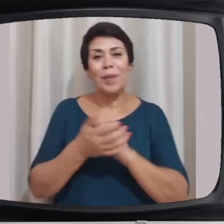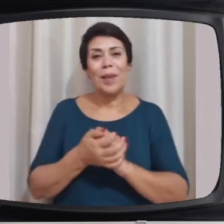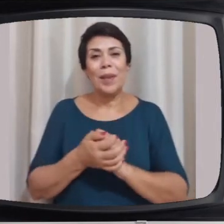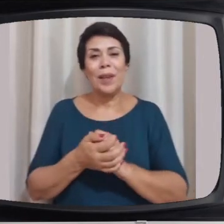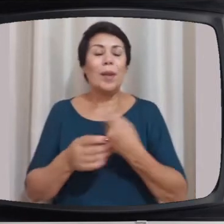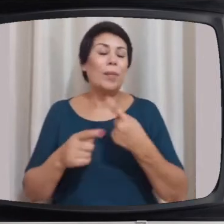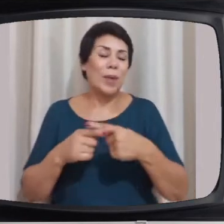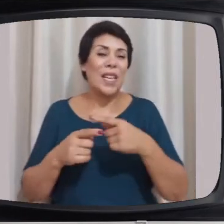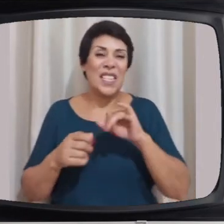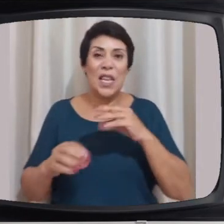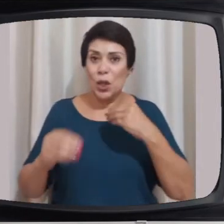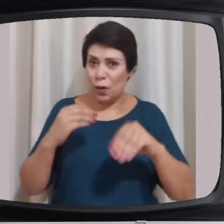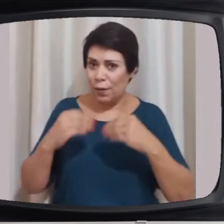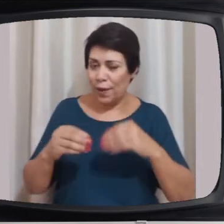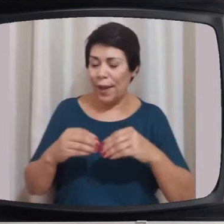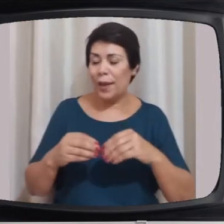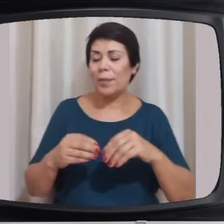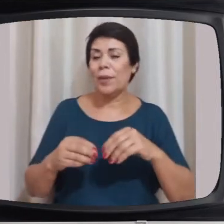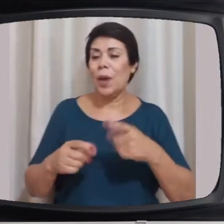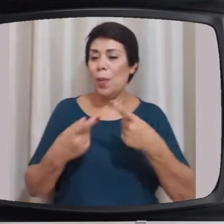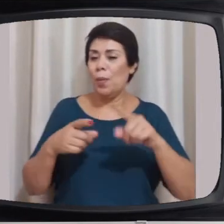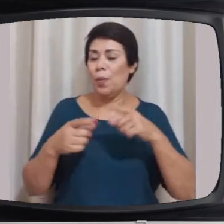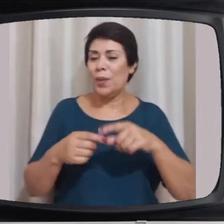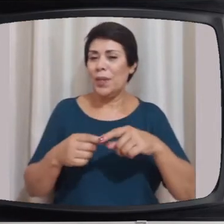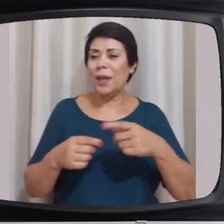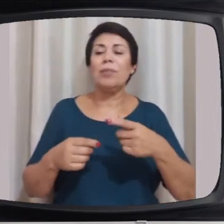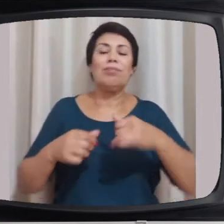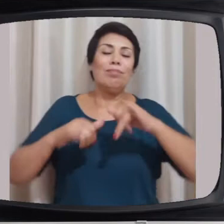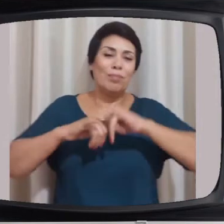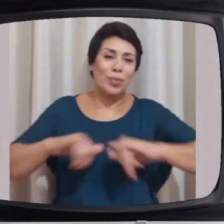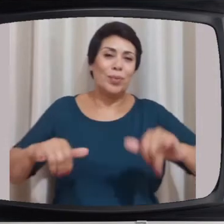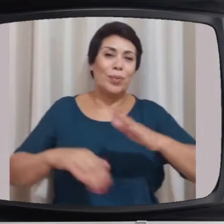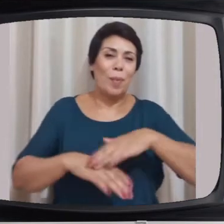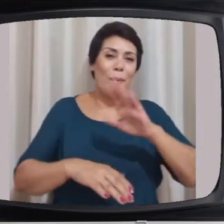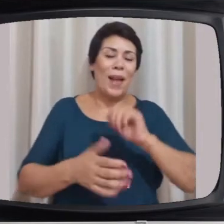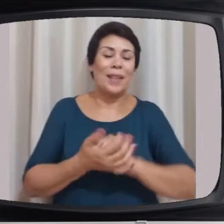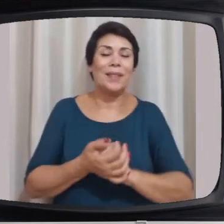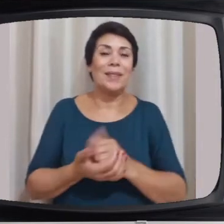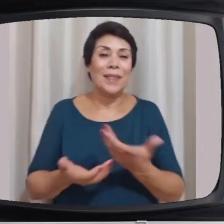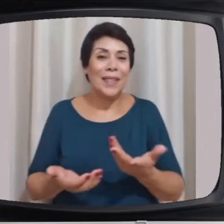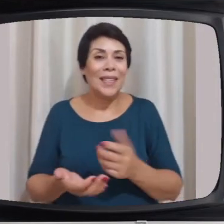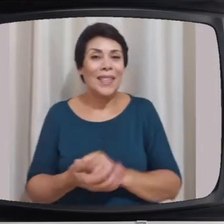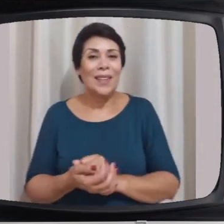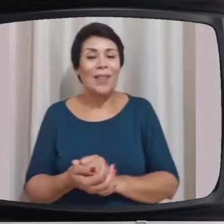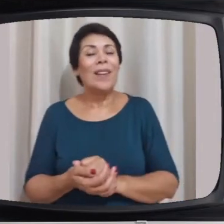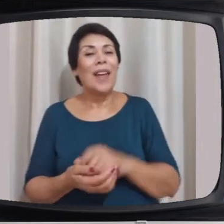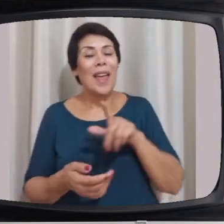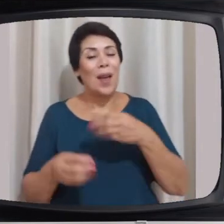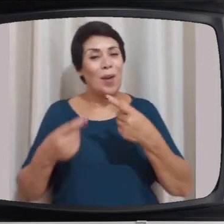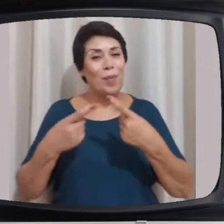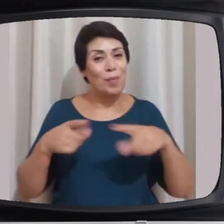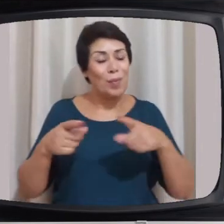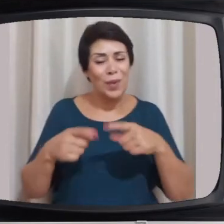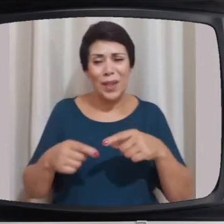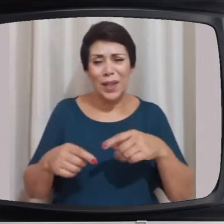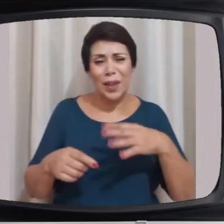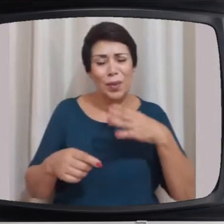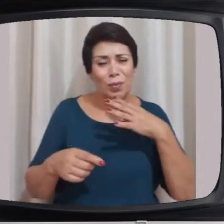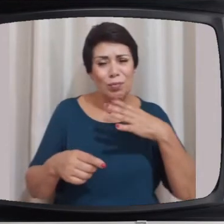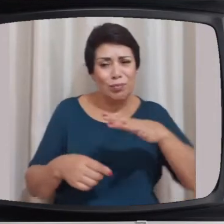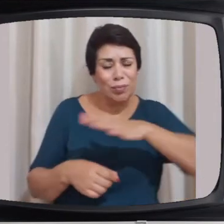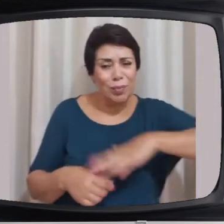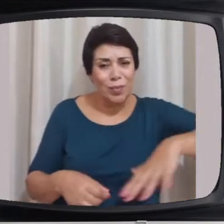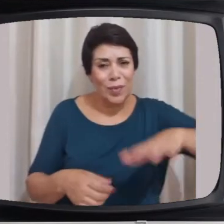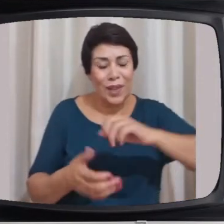de uma música, né? Tema de novelas, laços de família. Então, é uma música que muita gente conhece. E essa música, se a gente